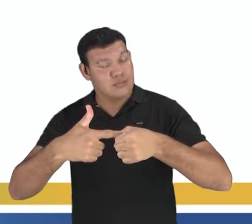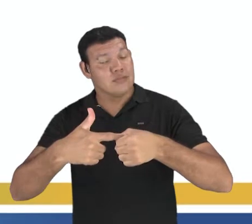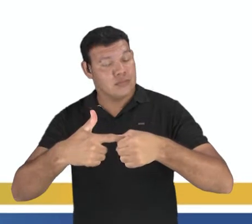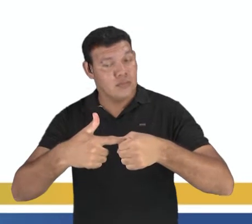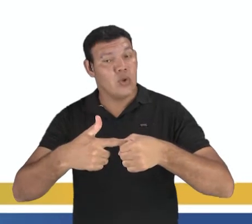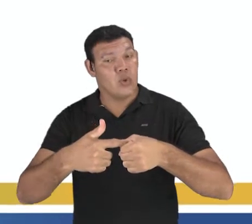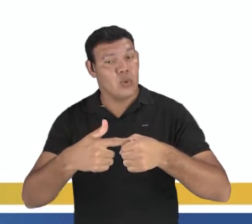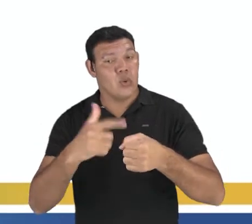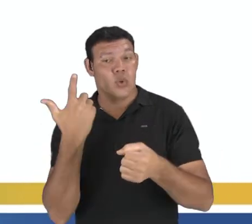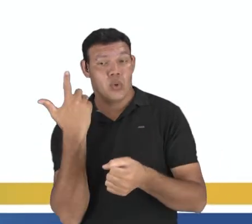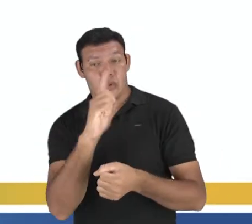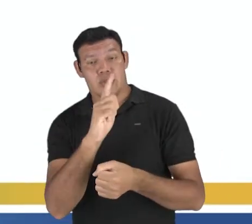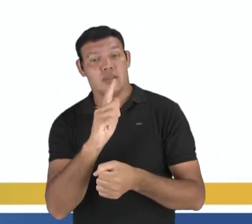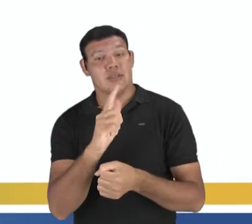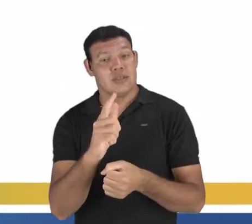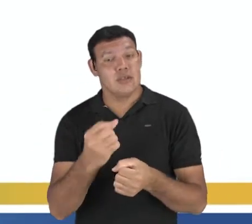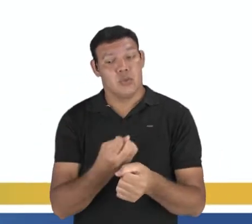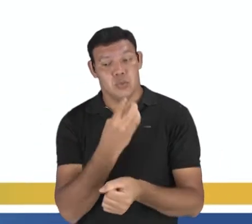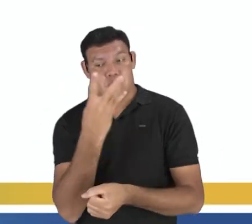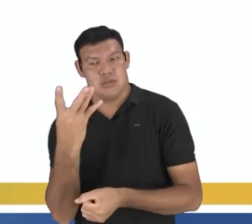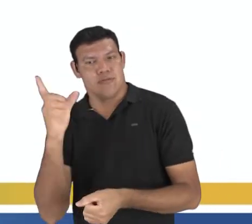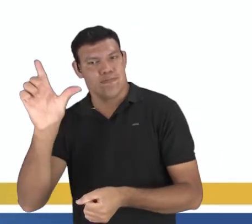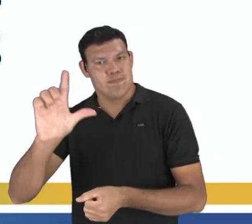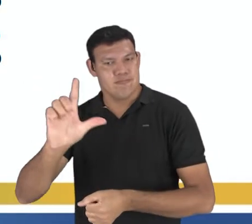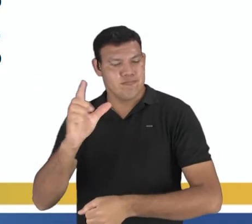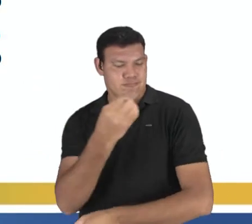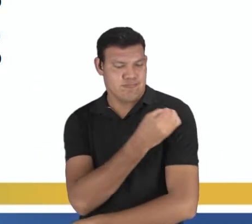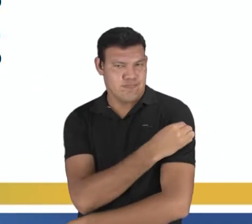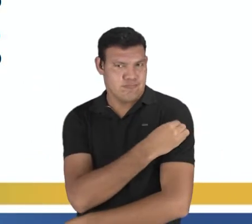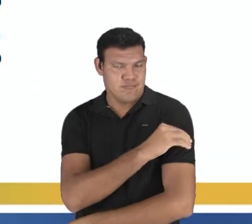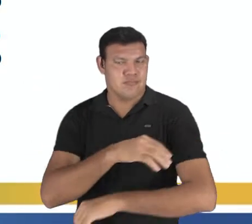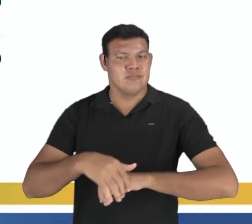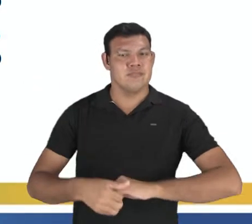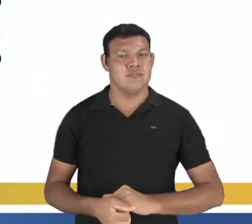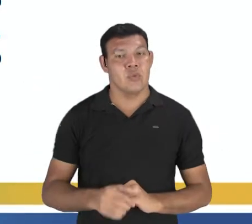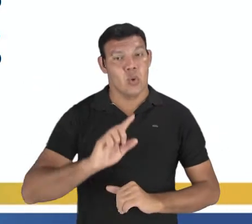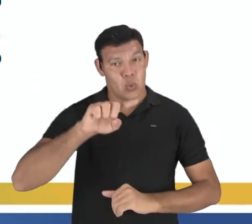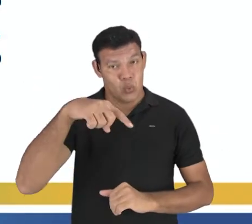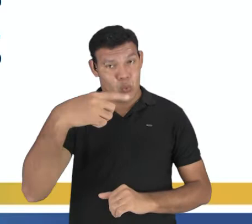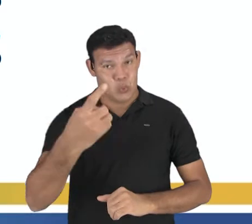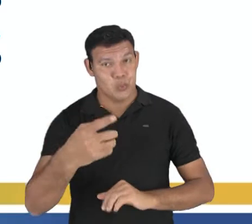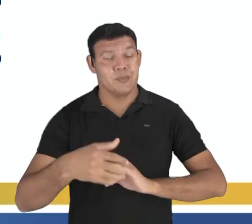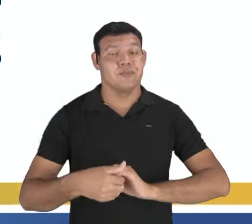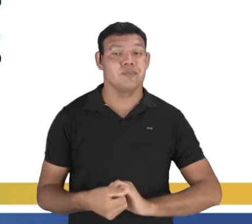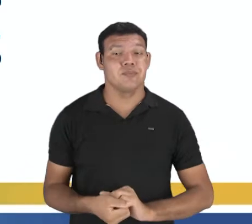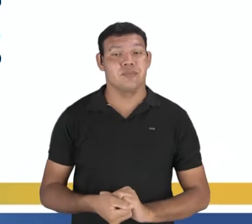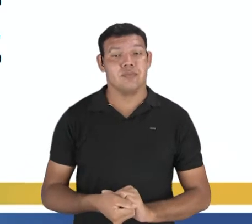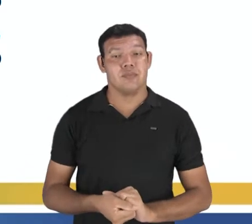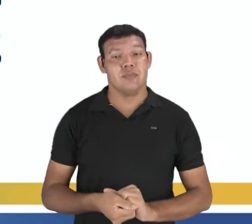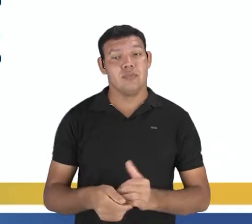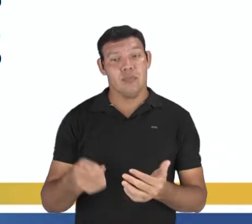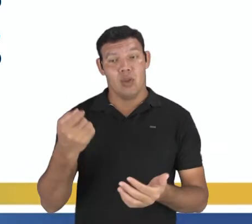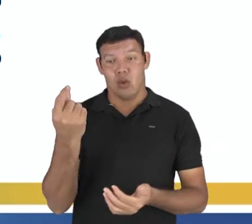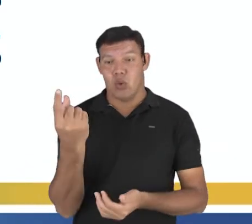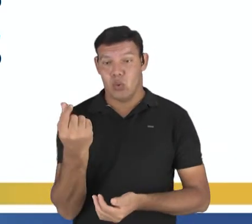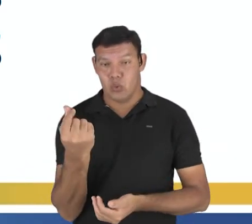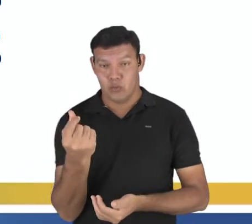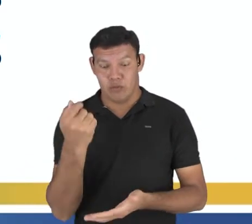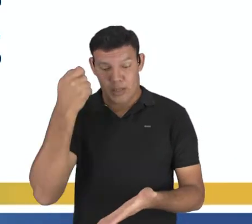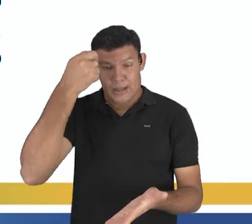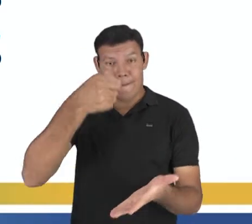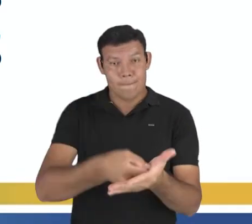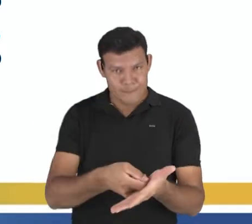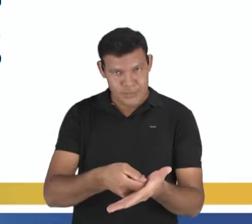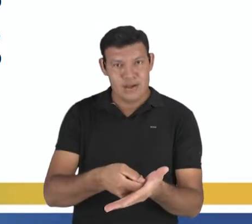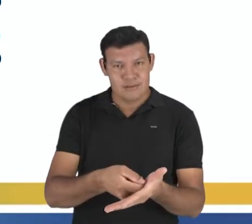se obter o de álcool. Tudo bem até aqui? Um outro passo é o valor pago correspondente ao gasto